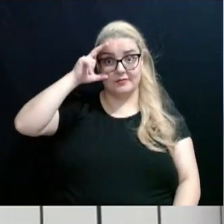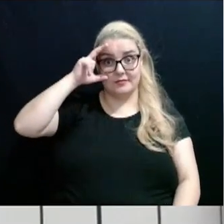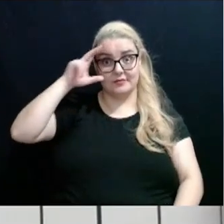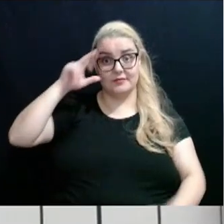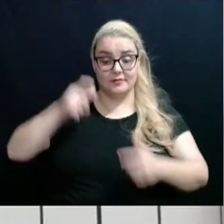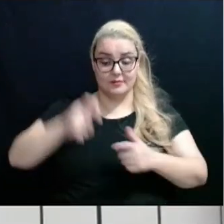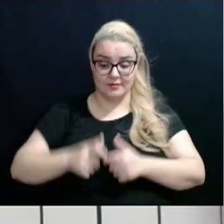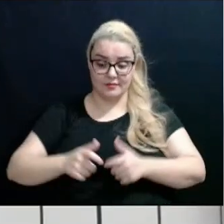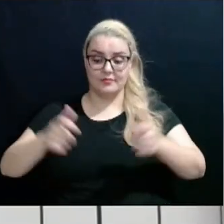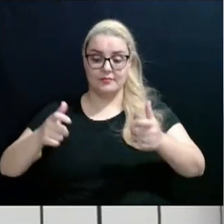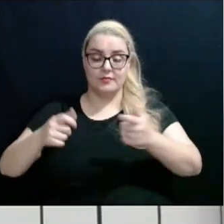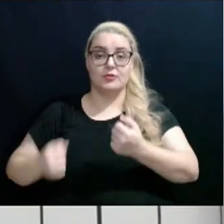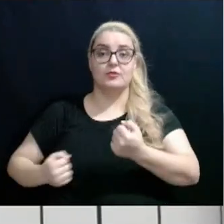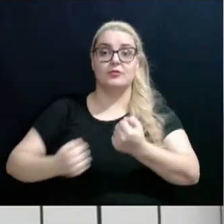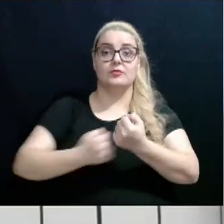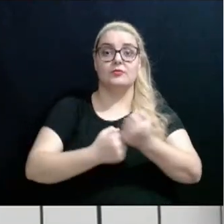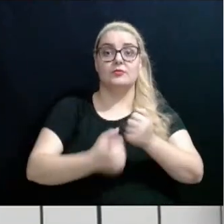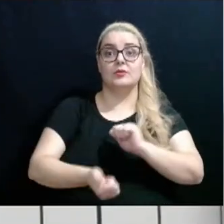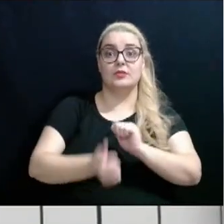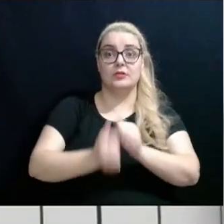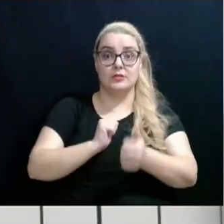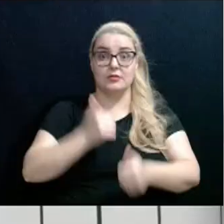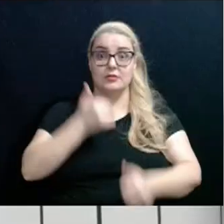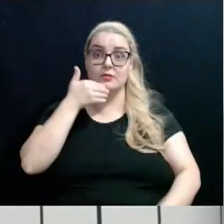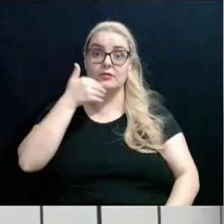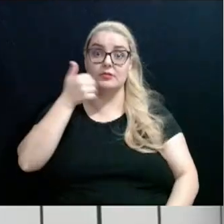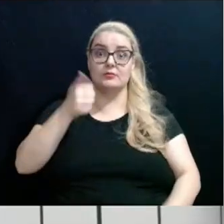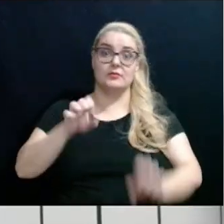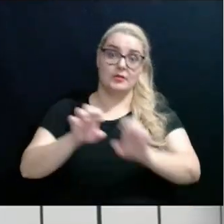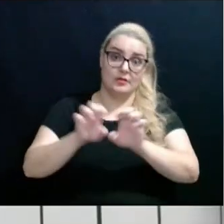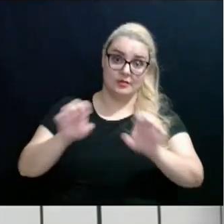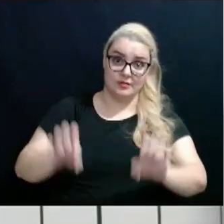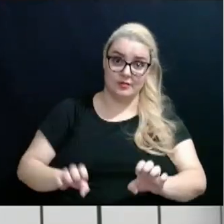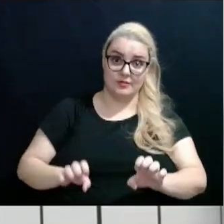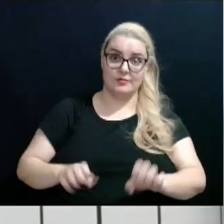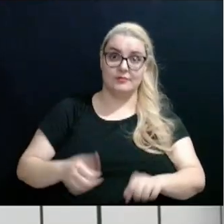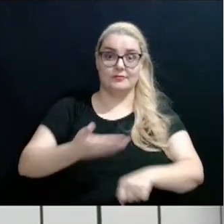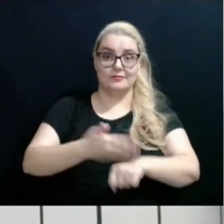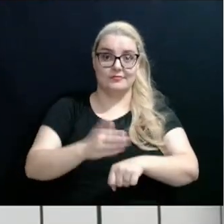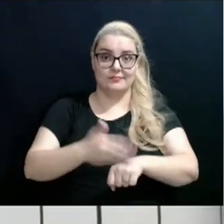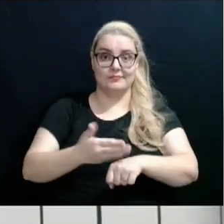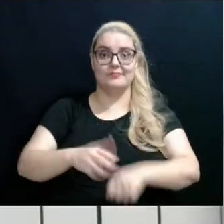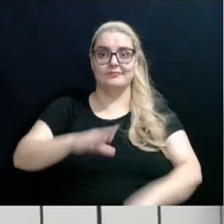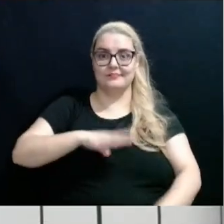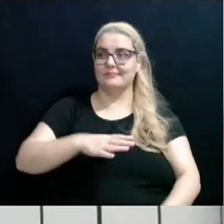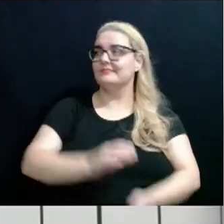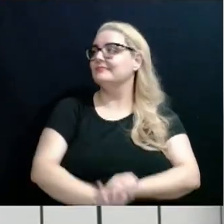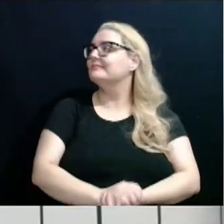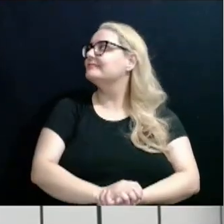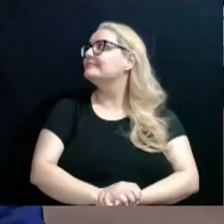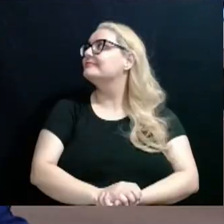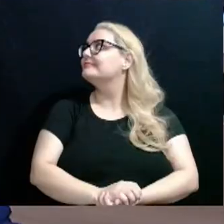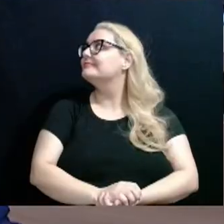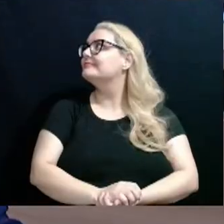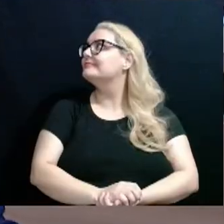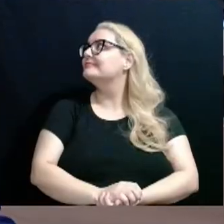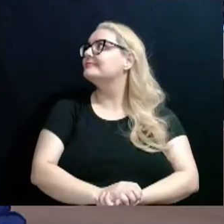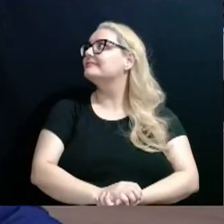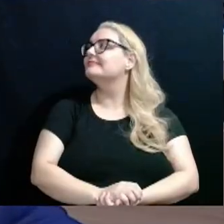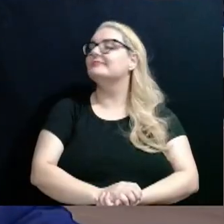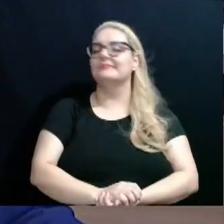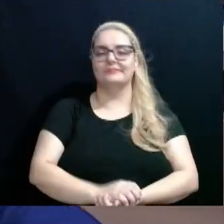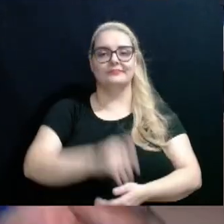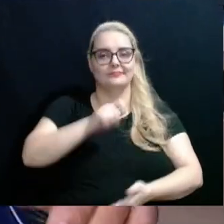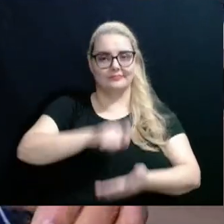o apoio ao esporte e melhorar a estrutura para os praticantes na cidade. De autoria do